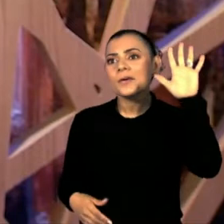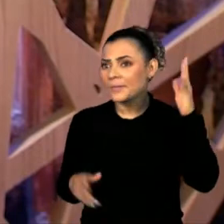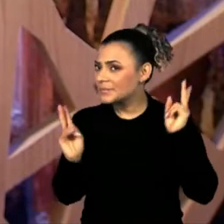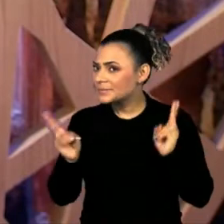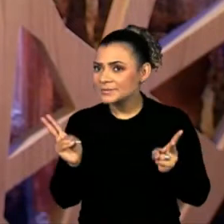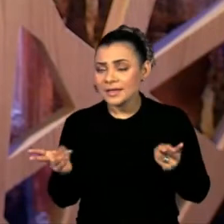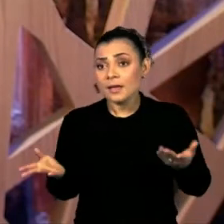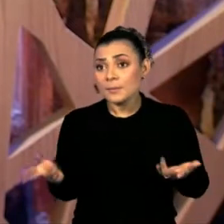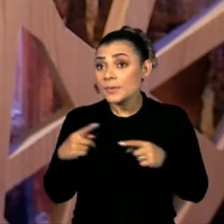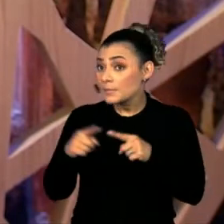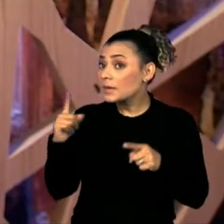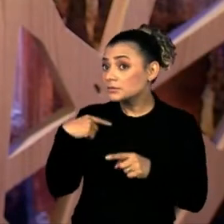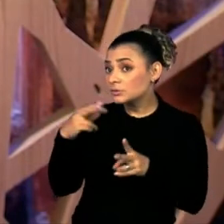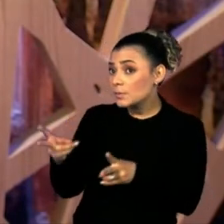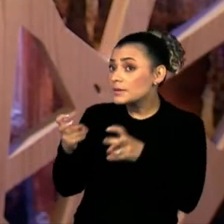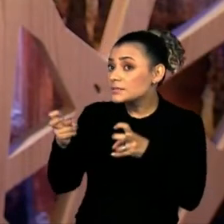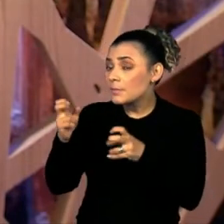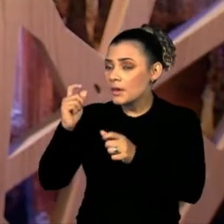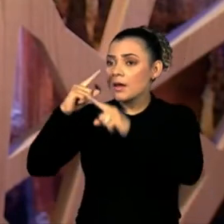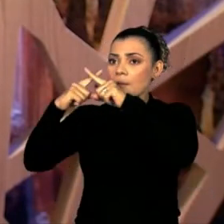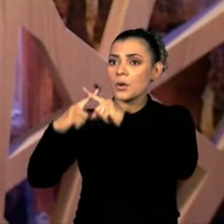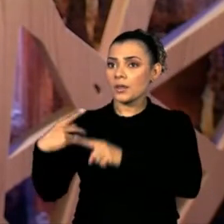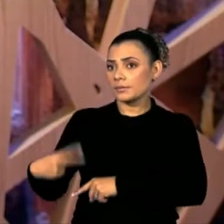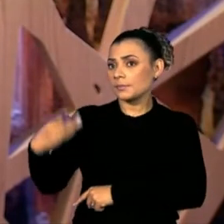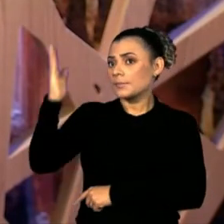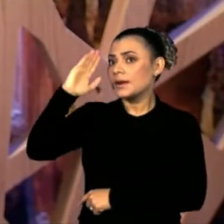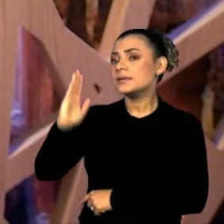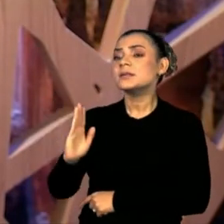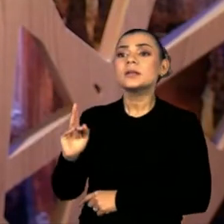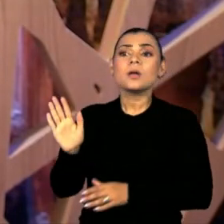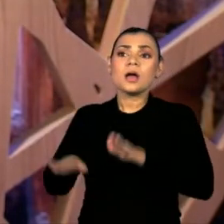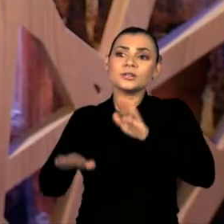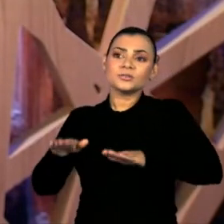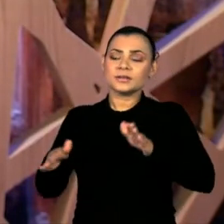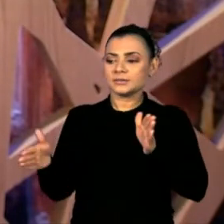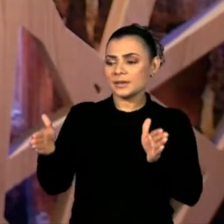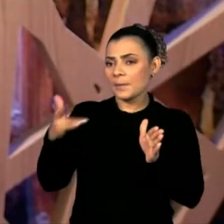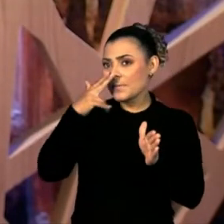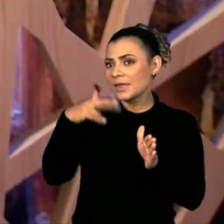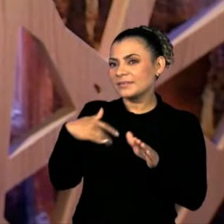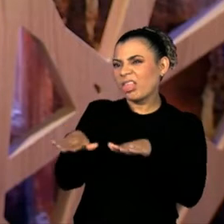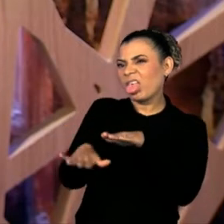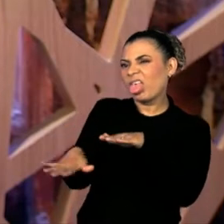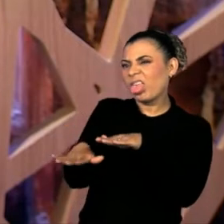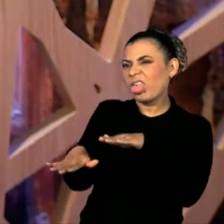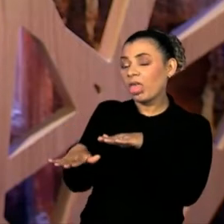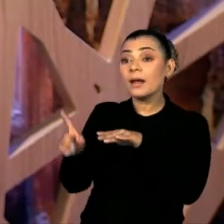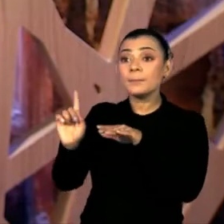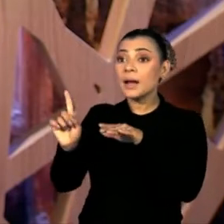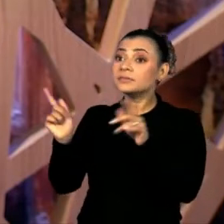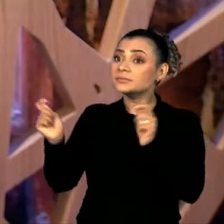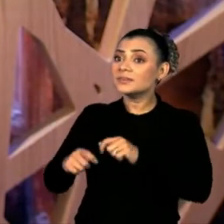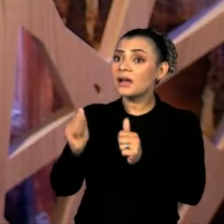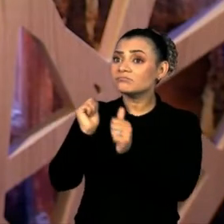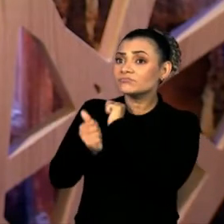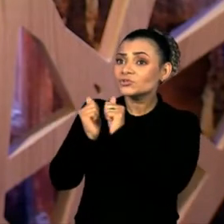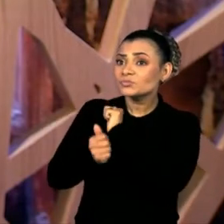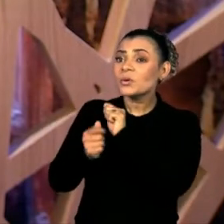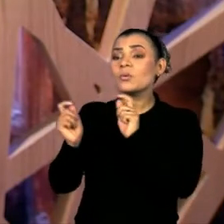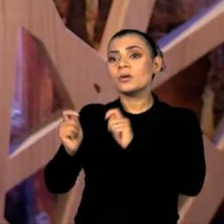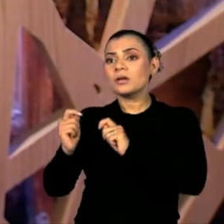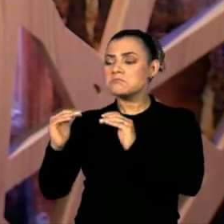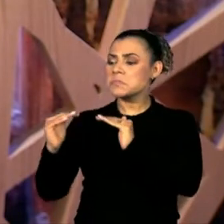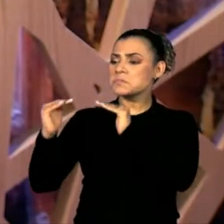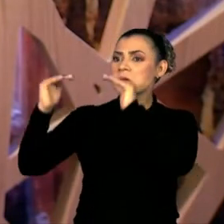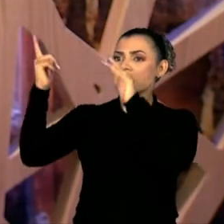acho que a gente vê um campeonato brasileiro que em muitos momentos é nivelado por baixo mas a gente é capaz de ver times que propõe o